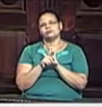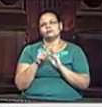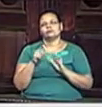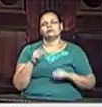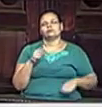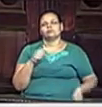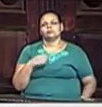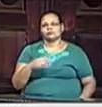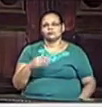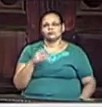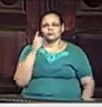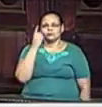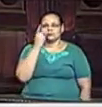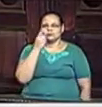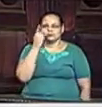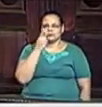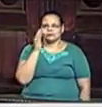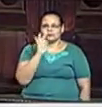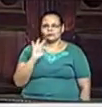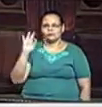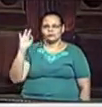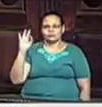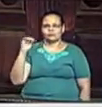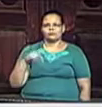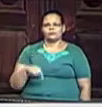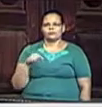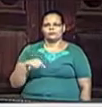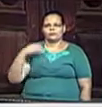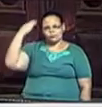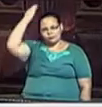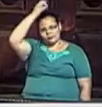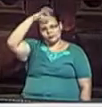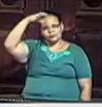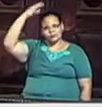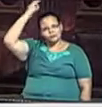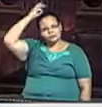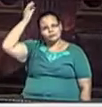foi uma deputada federal aqui do Espírito Santo.